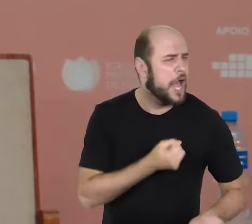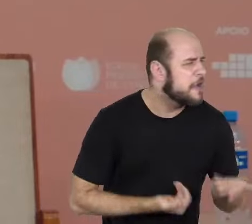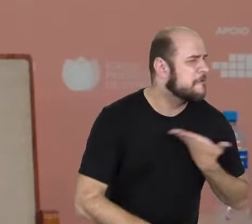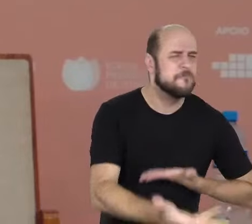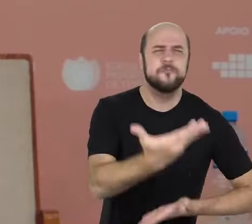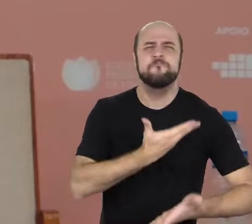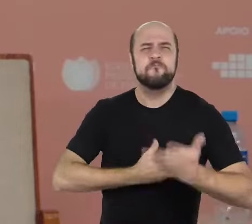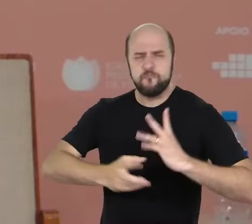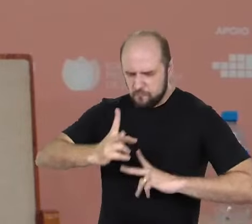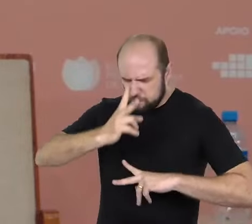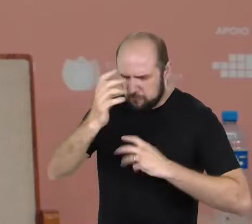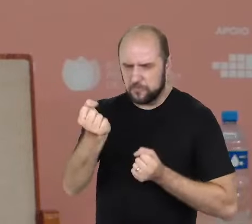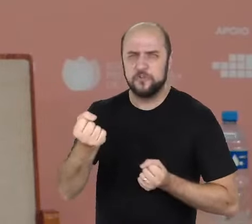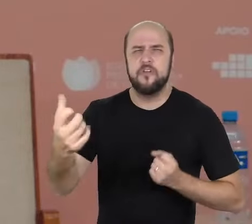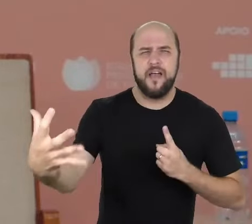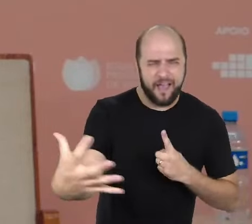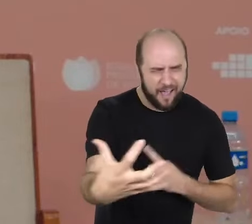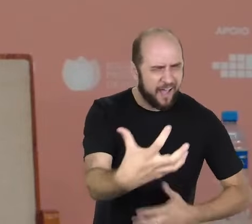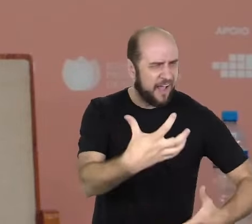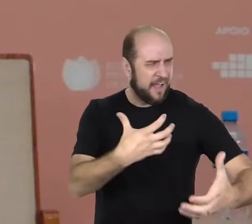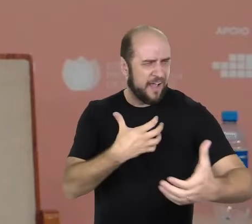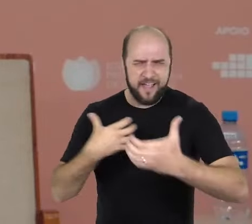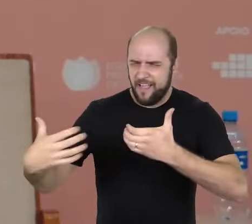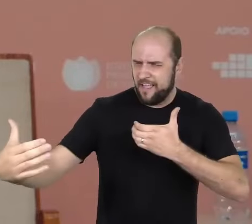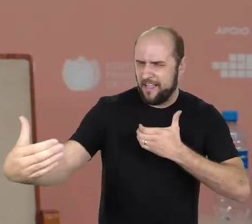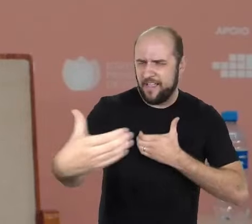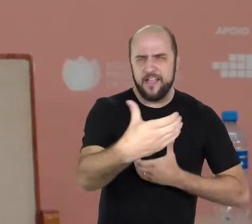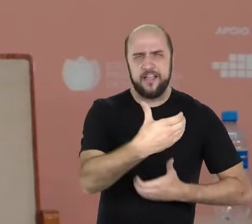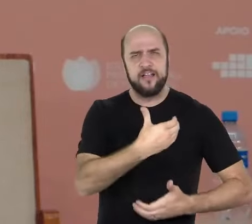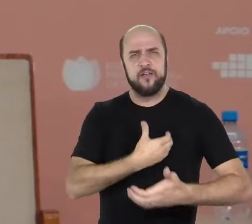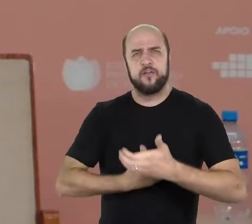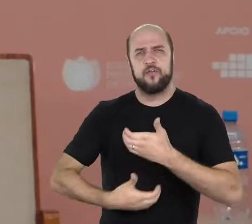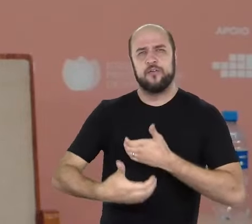muito. Mas acolham muito. Porque